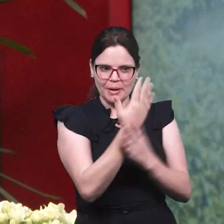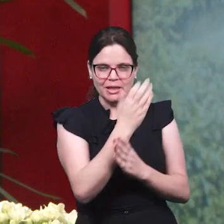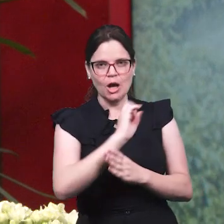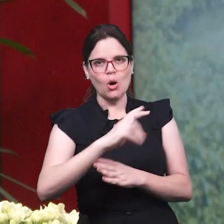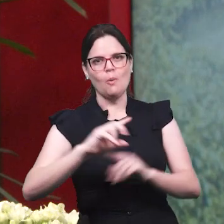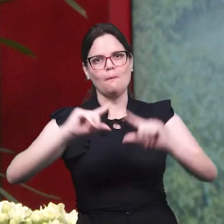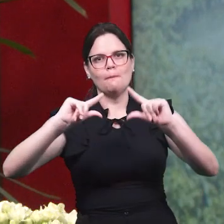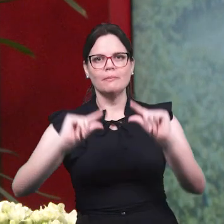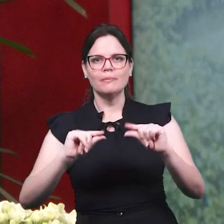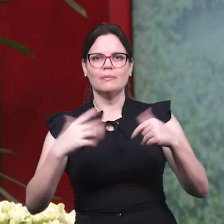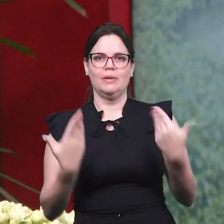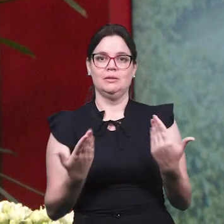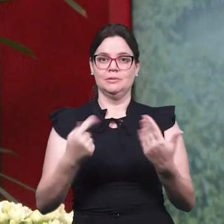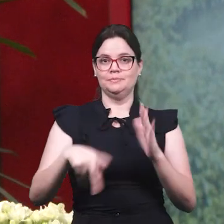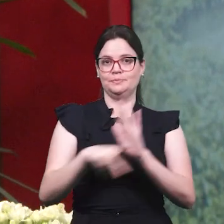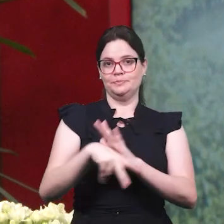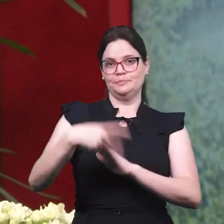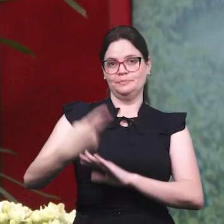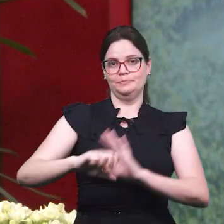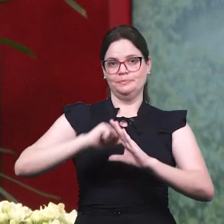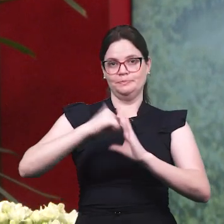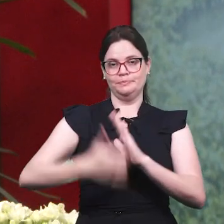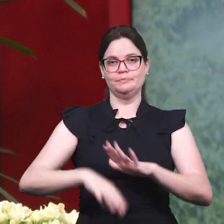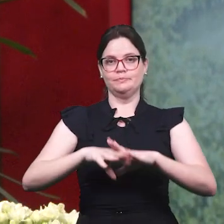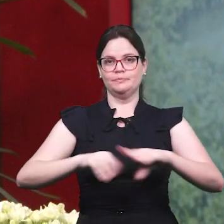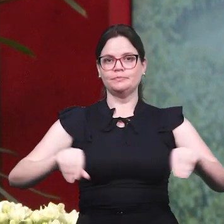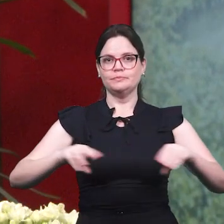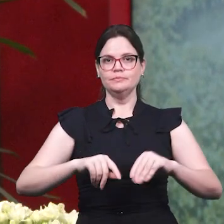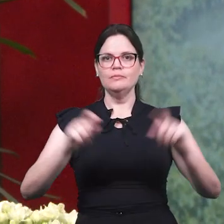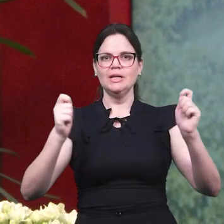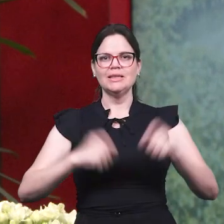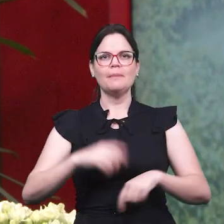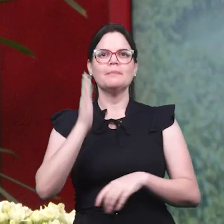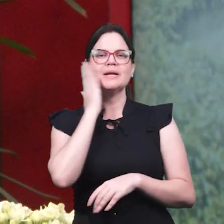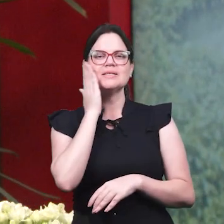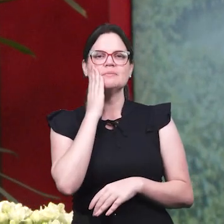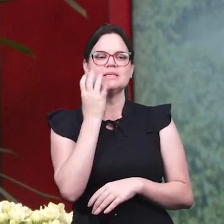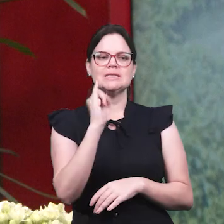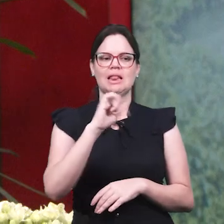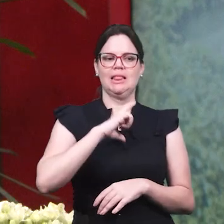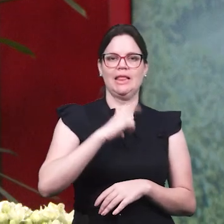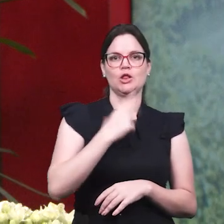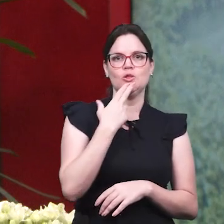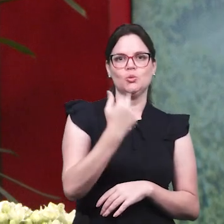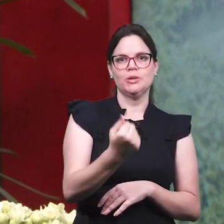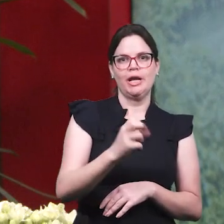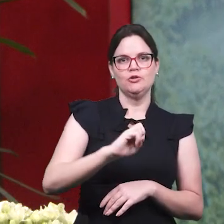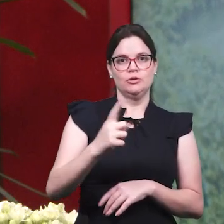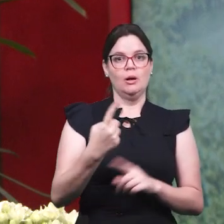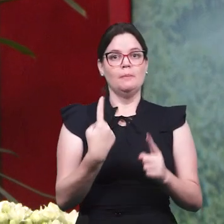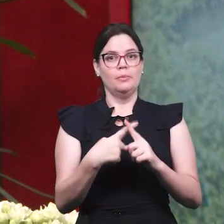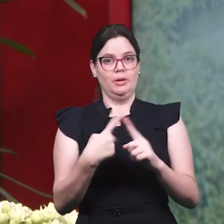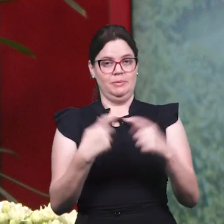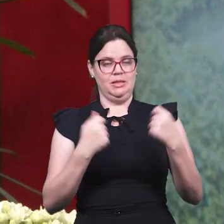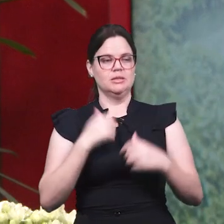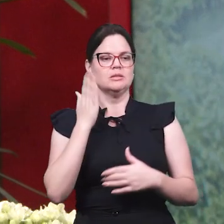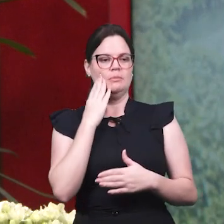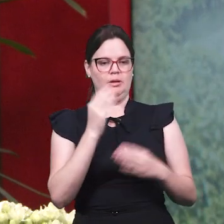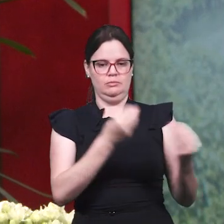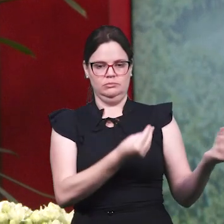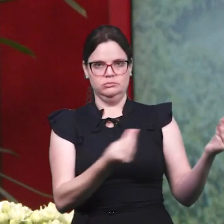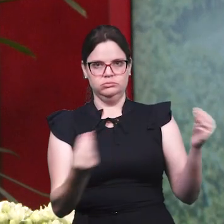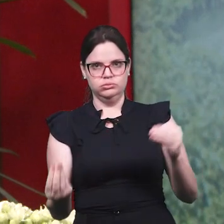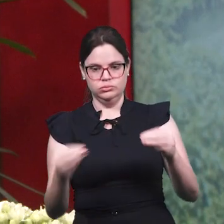do solo, ela altera a disponibilidade de certos nutrientes, porque não é só você ter o nutriente no solo, ele precisa